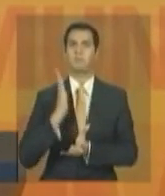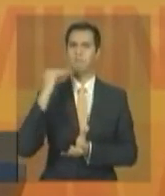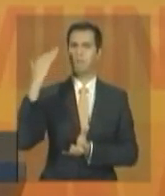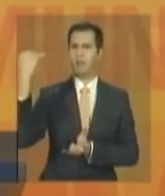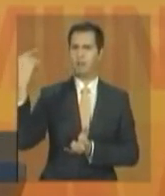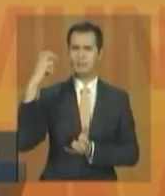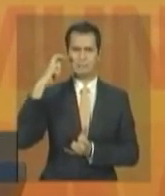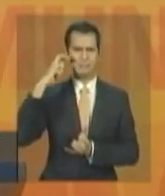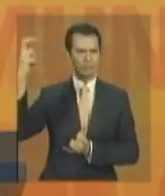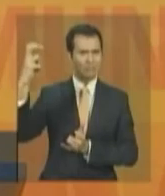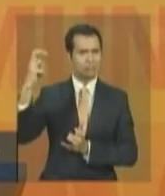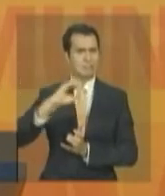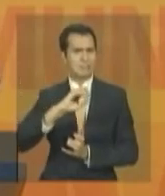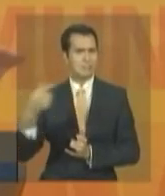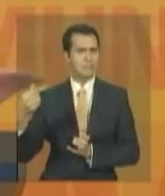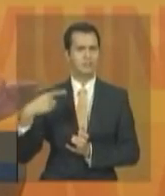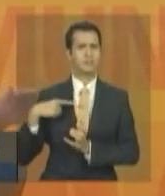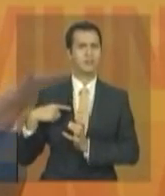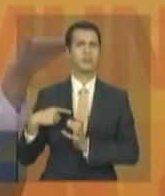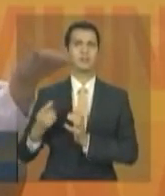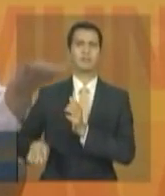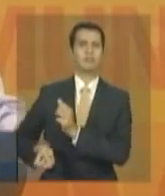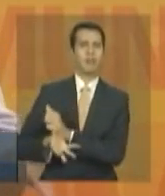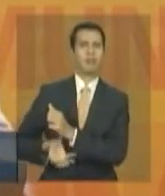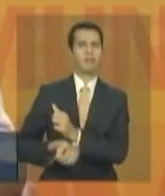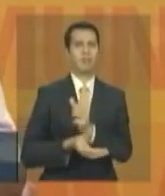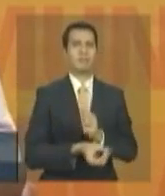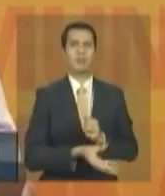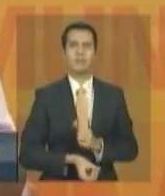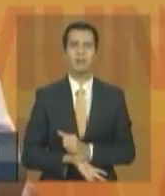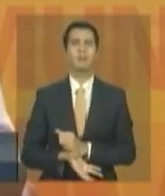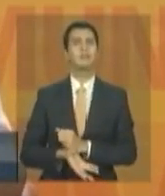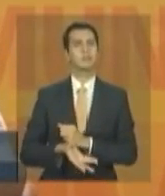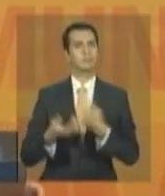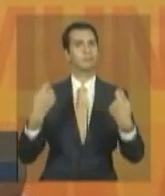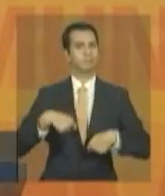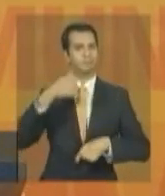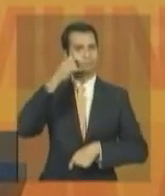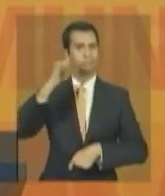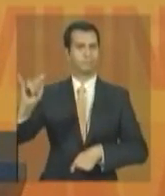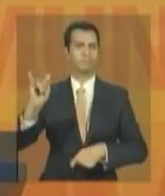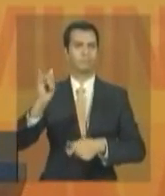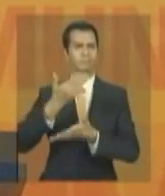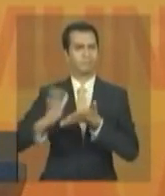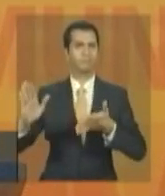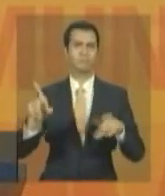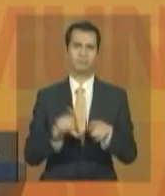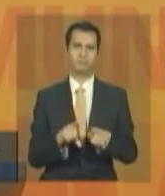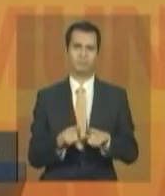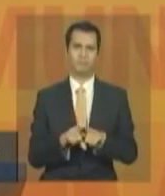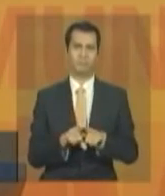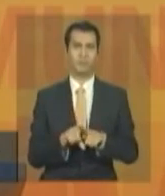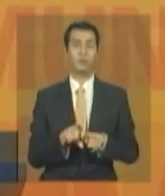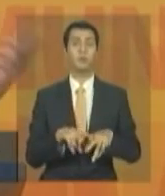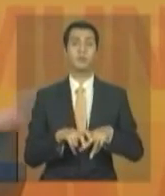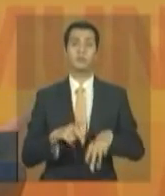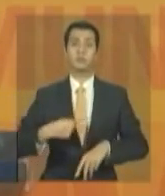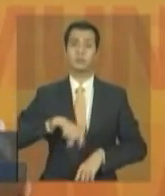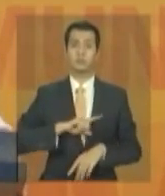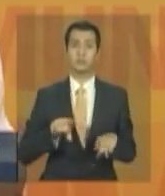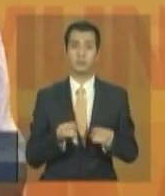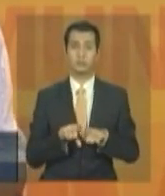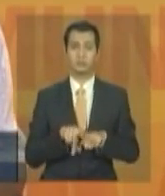sofisticadas de tráfico que sustentam as redes menores de tráfico. Assim também nós